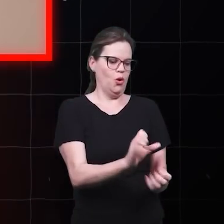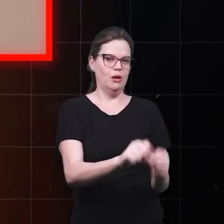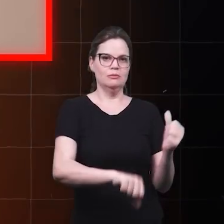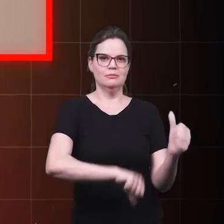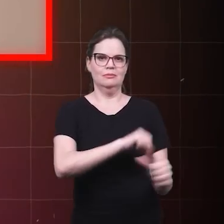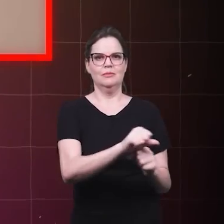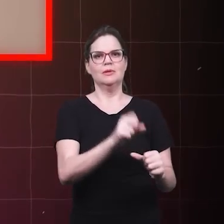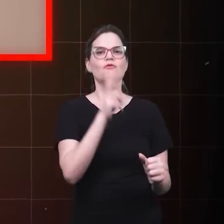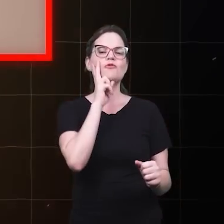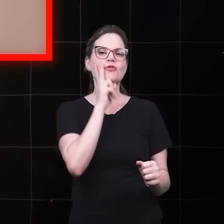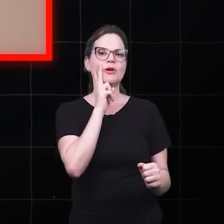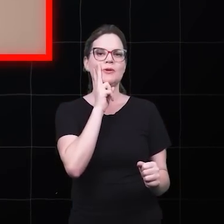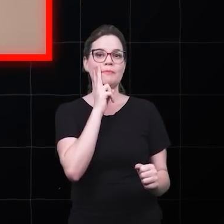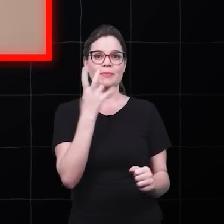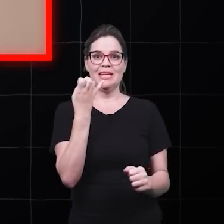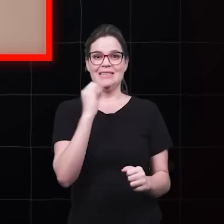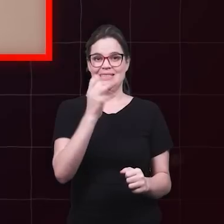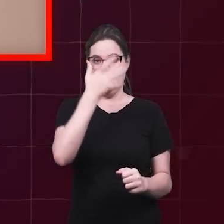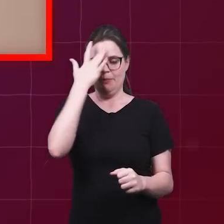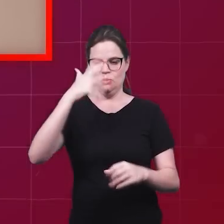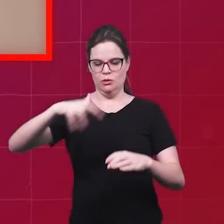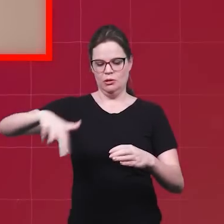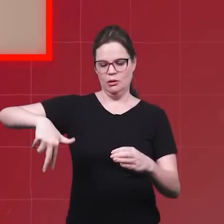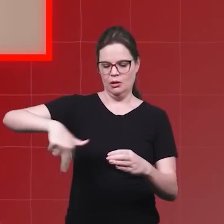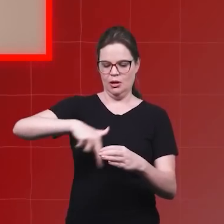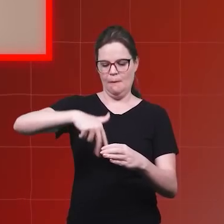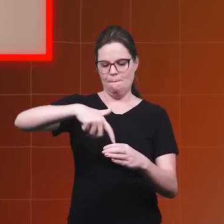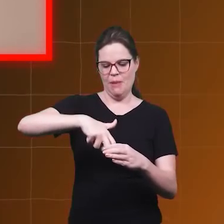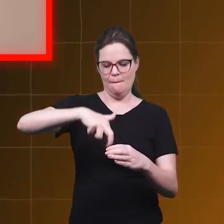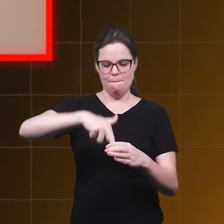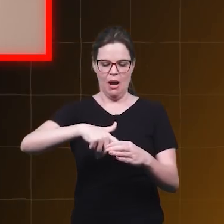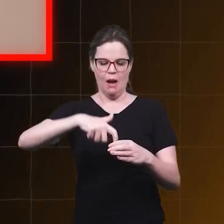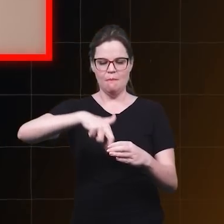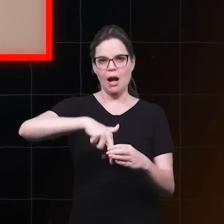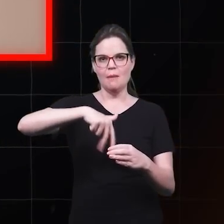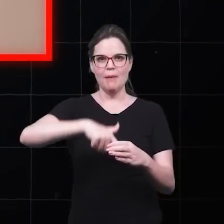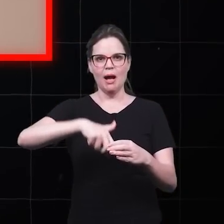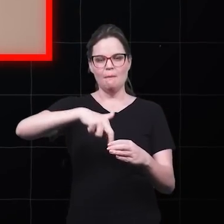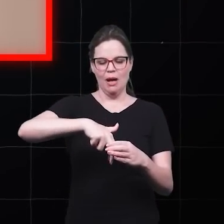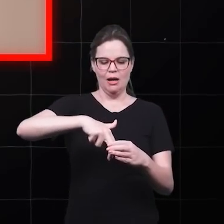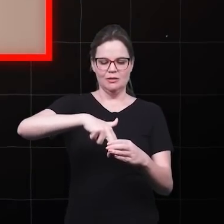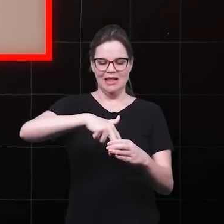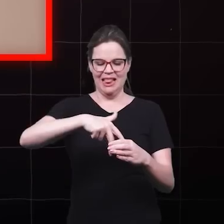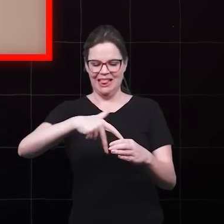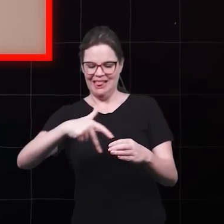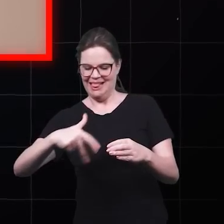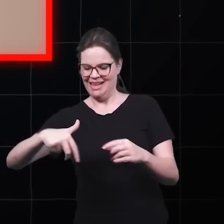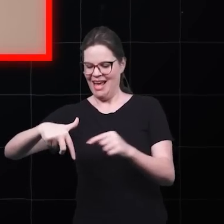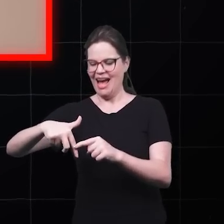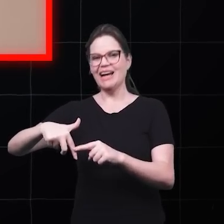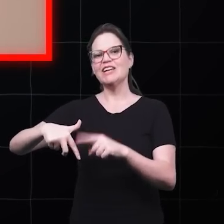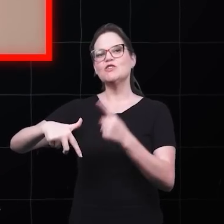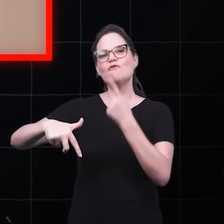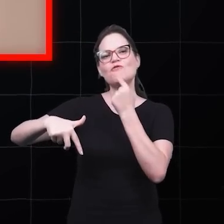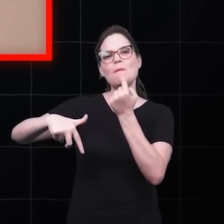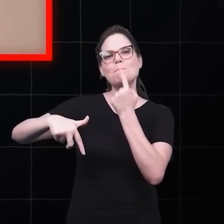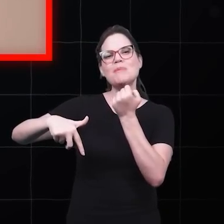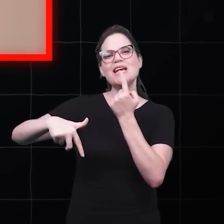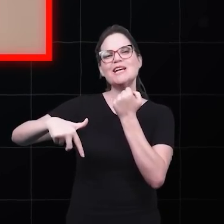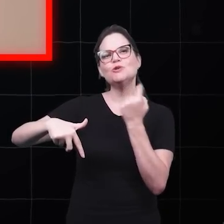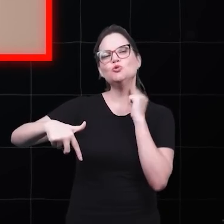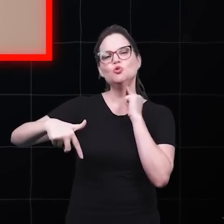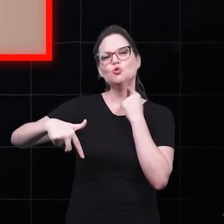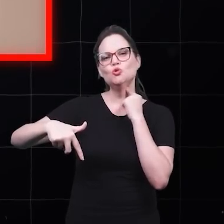manchadas com as suas roupas de vermelho, até mesmo como Isaías diz, né, em Isaías 63, no capítulo 2. Em